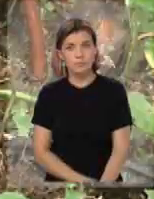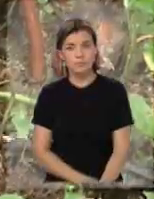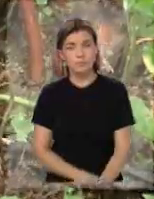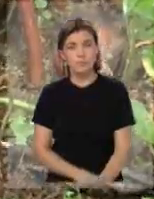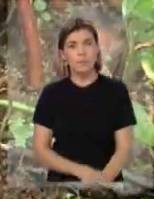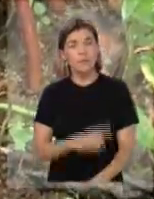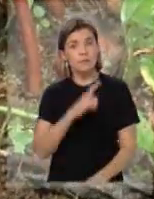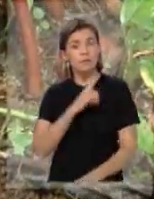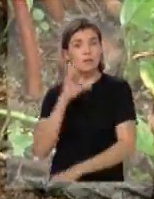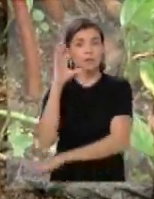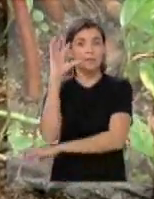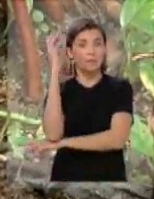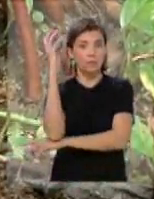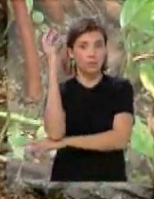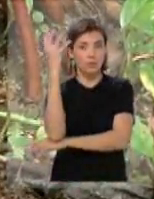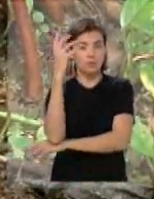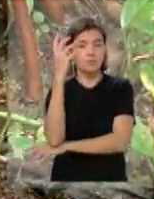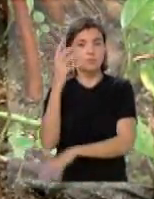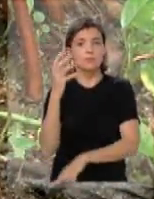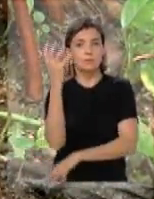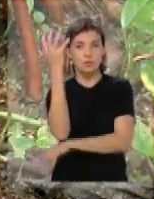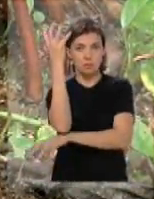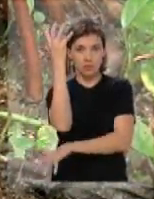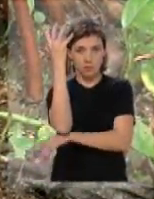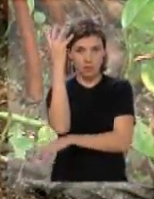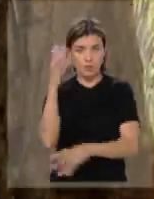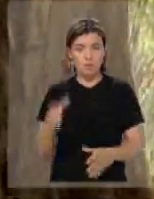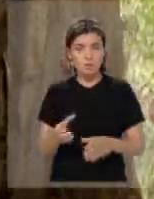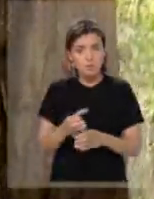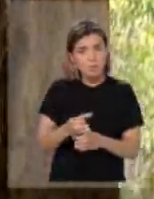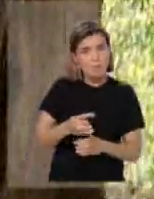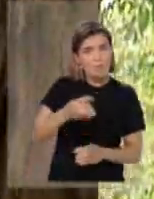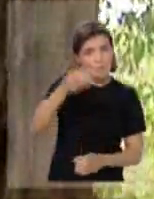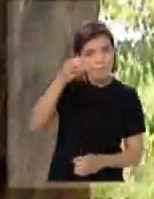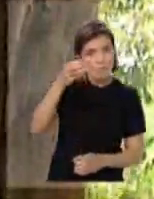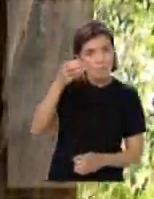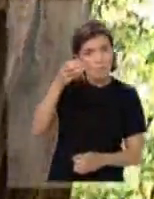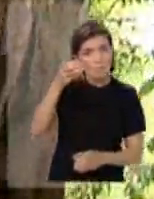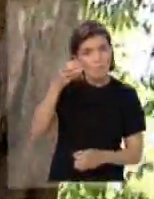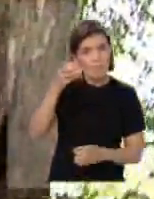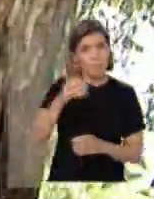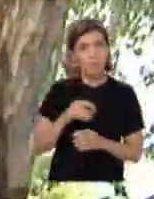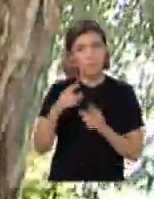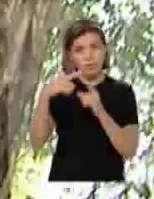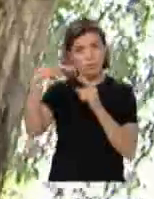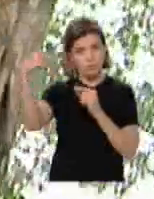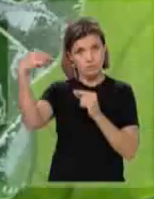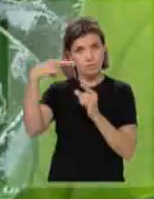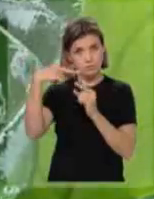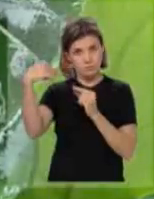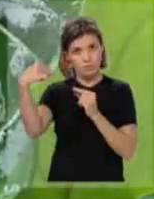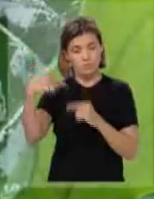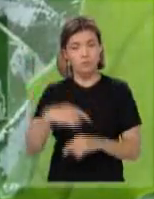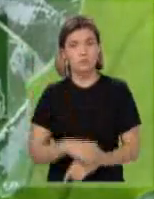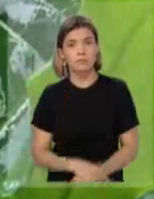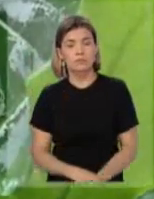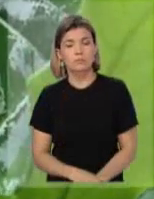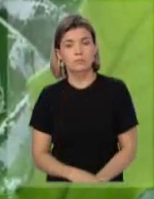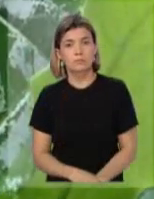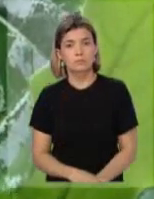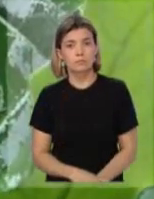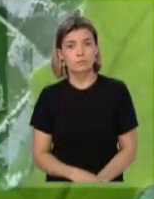O corpo de uma planta é formado por raiz, caule e folhas.